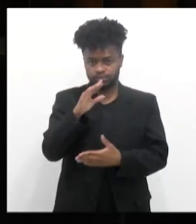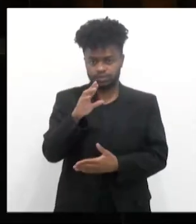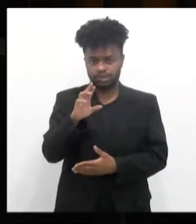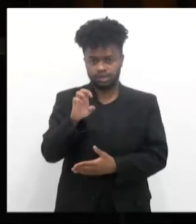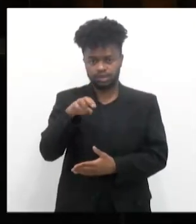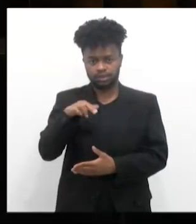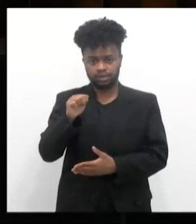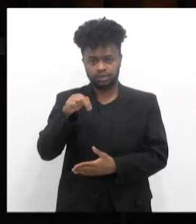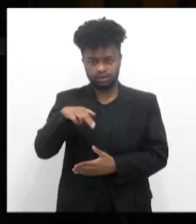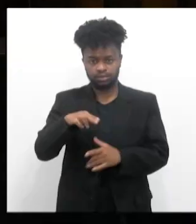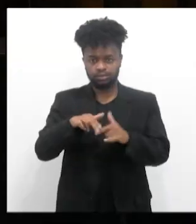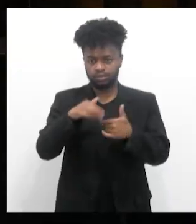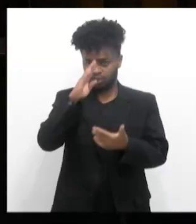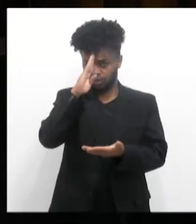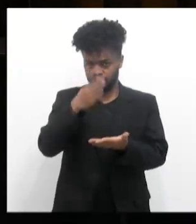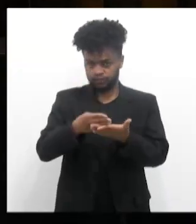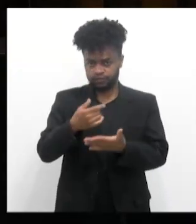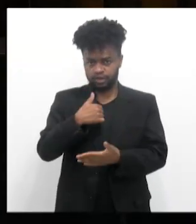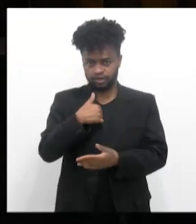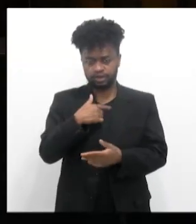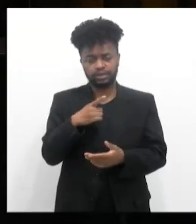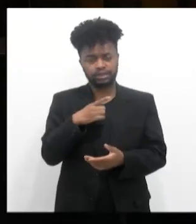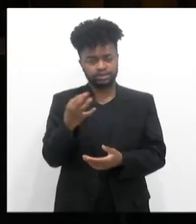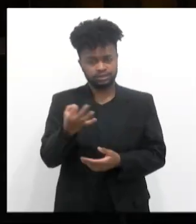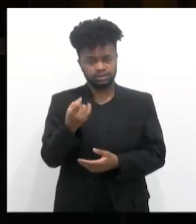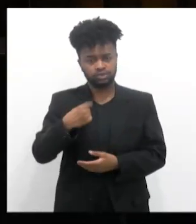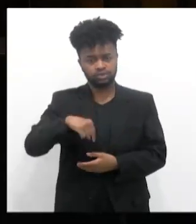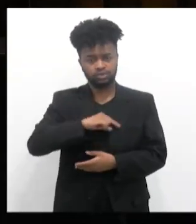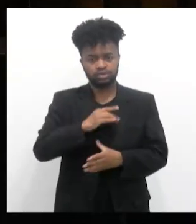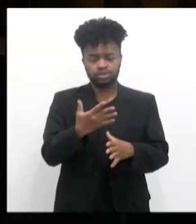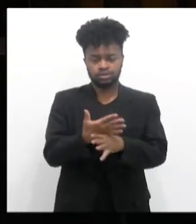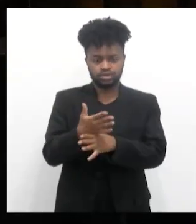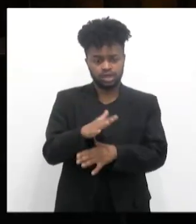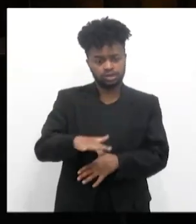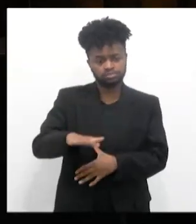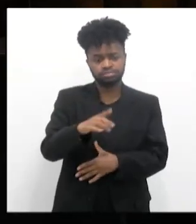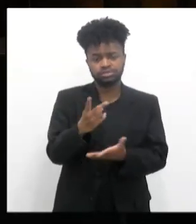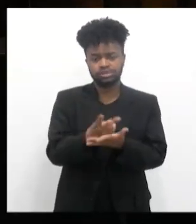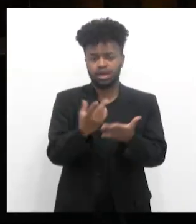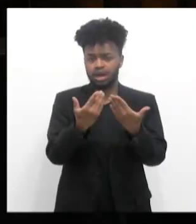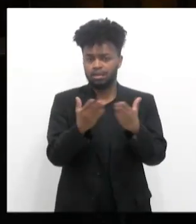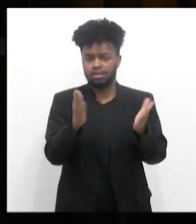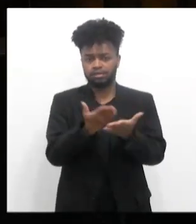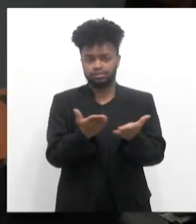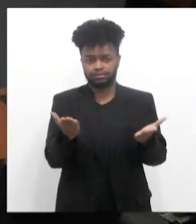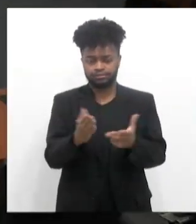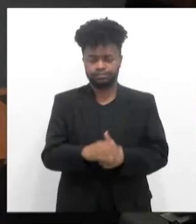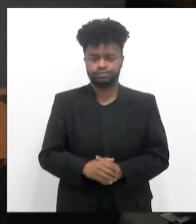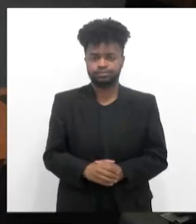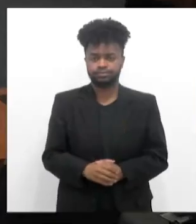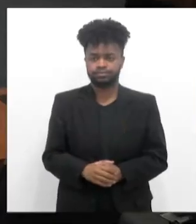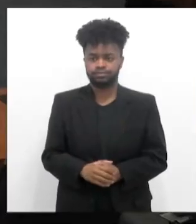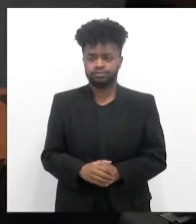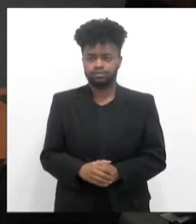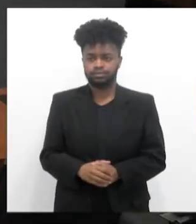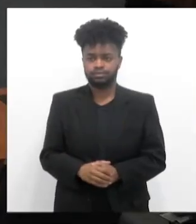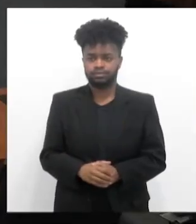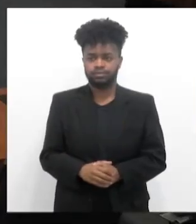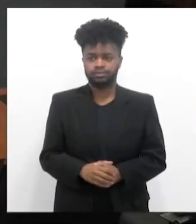pela confiança, e pode ter certeza que a nossa cidade, a nossa região, sempre estará de portas abertas para você.